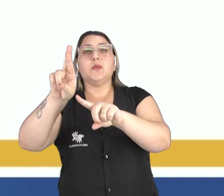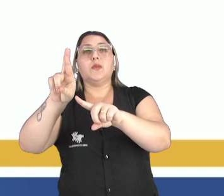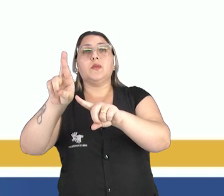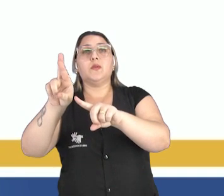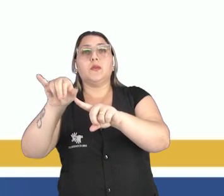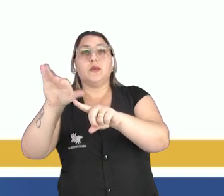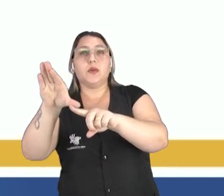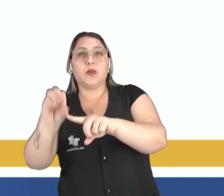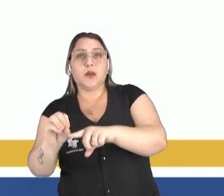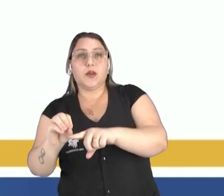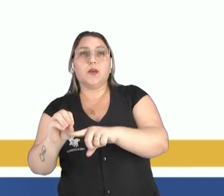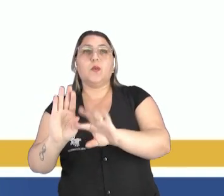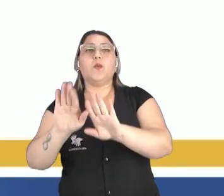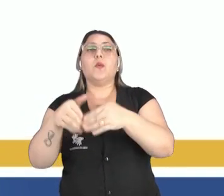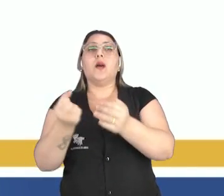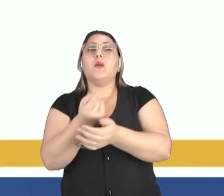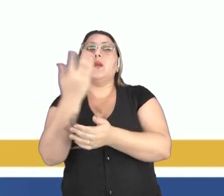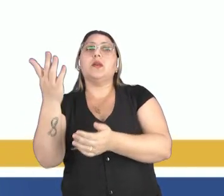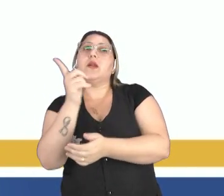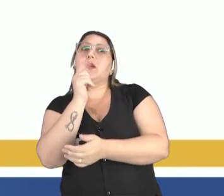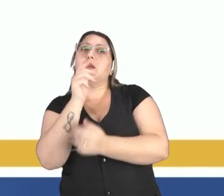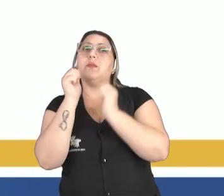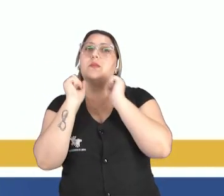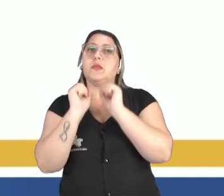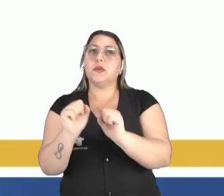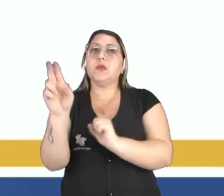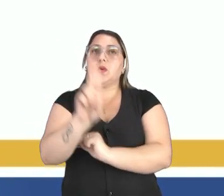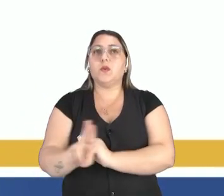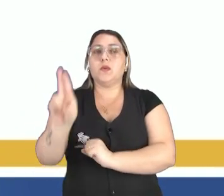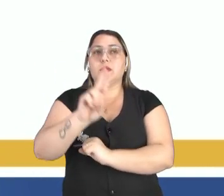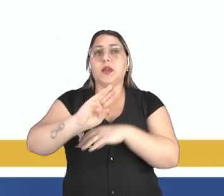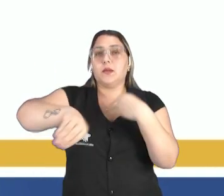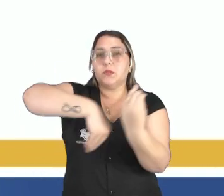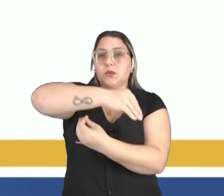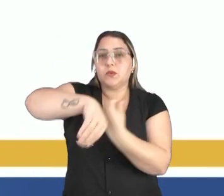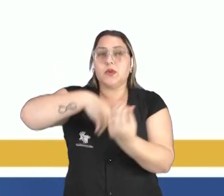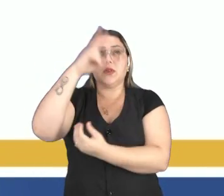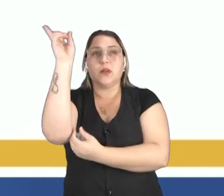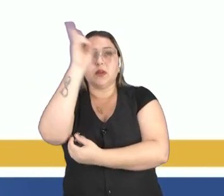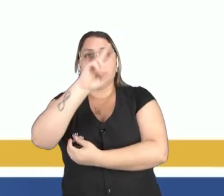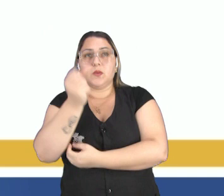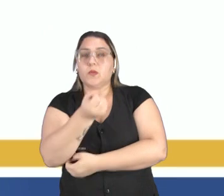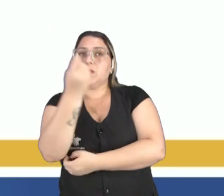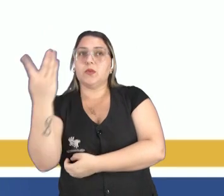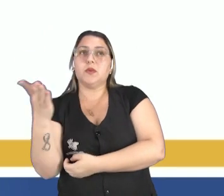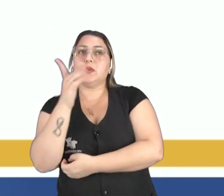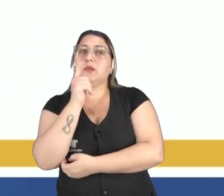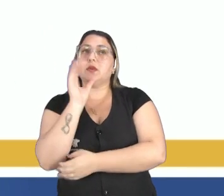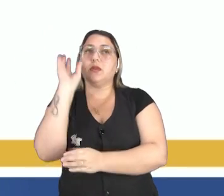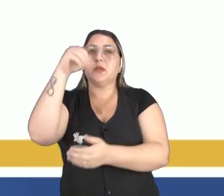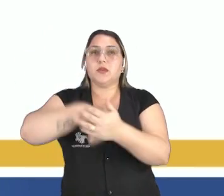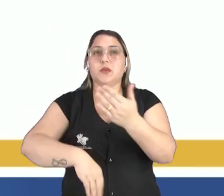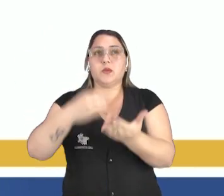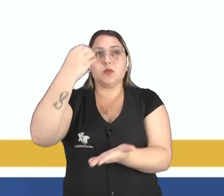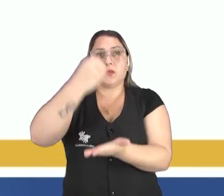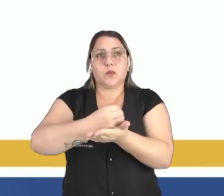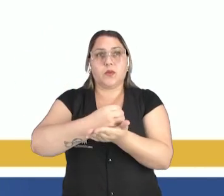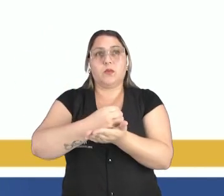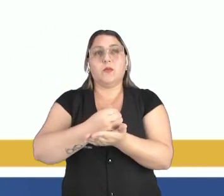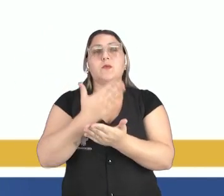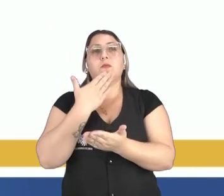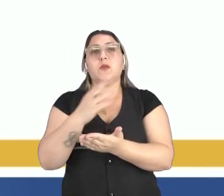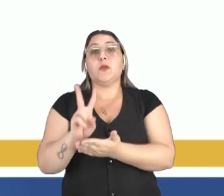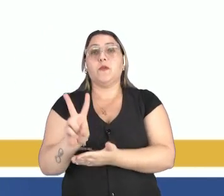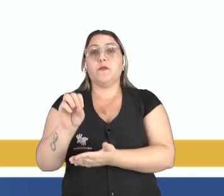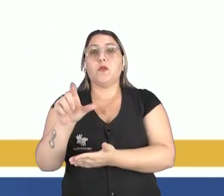tenho a altura. Qual é a quantidade de água que deve ser utilizada na mistura? Lembre-se, quantidade de água é o que vai dentro do copo, então aqui está